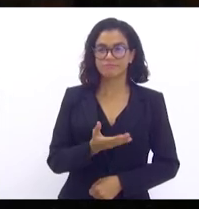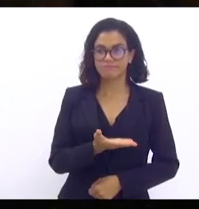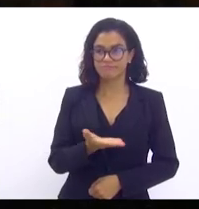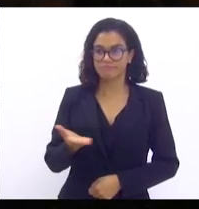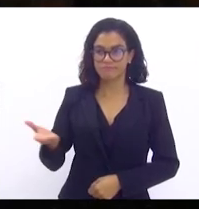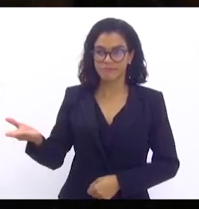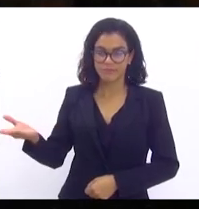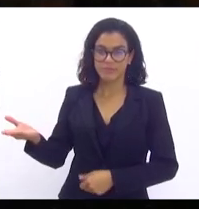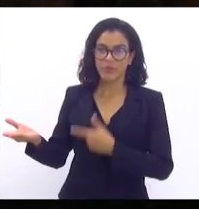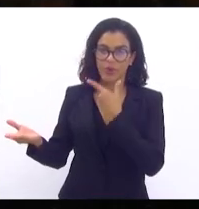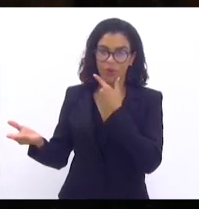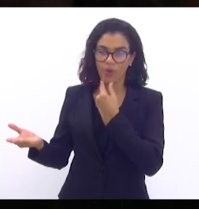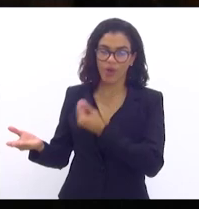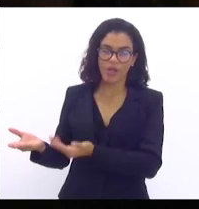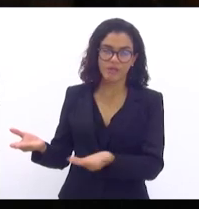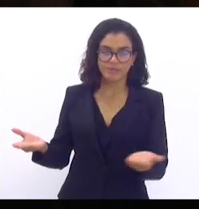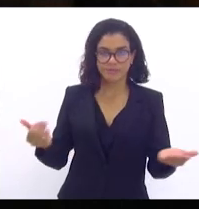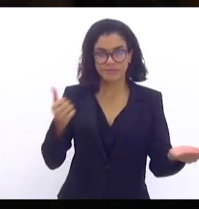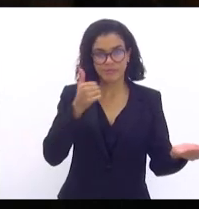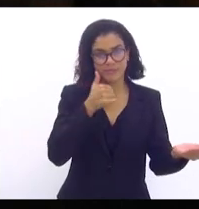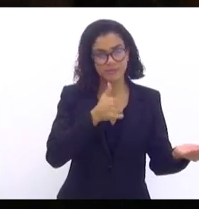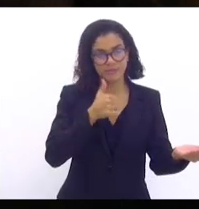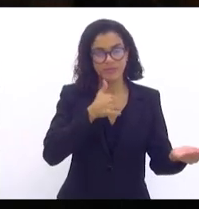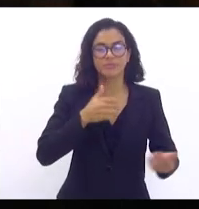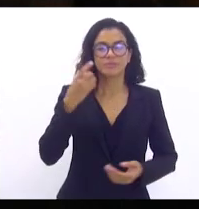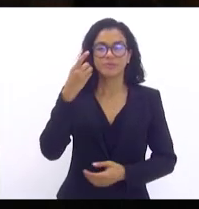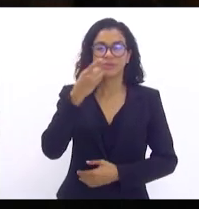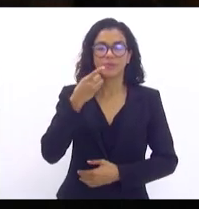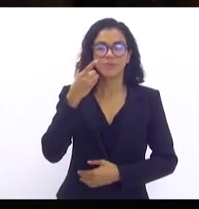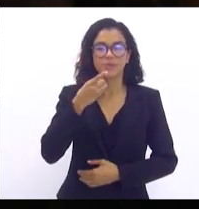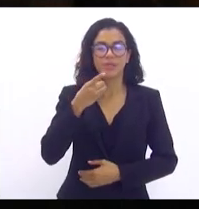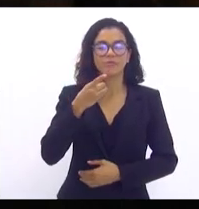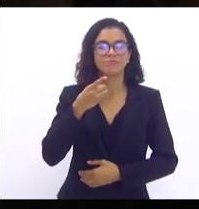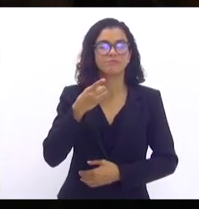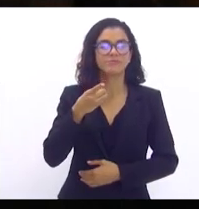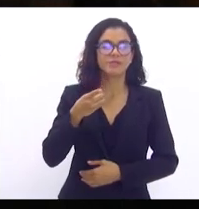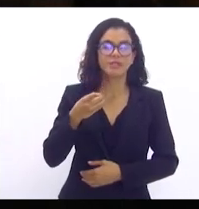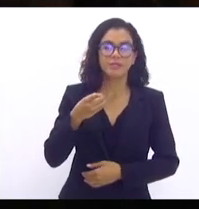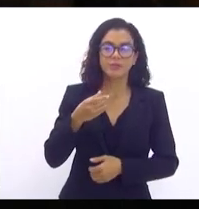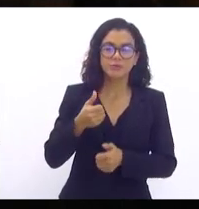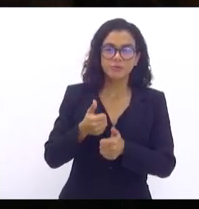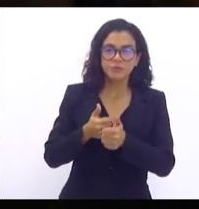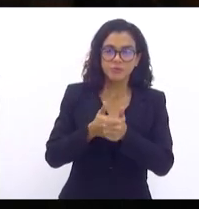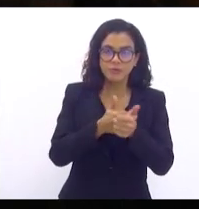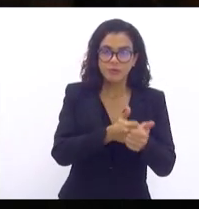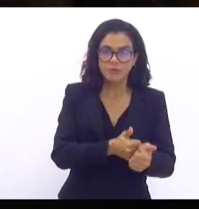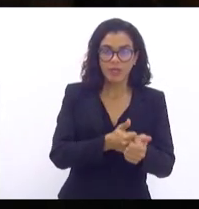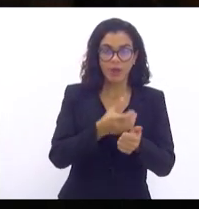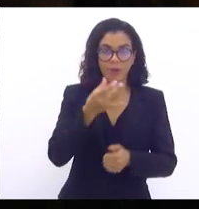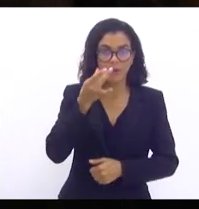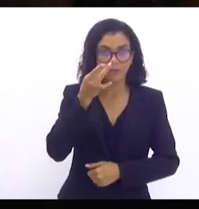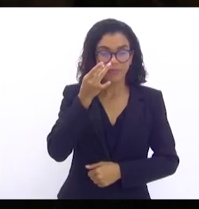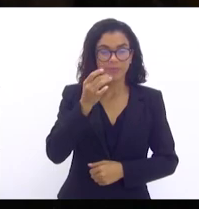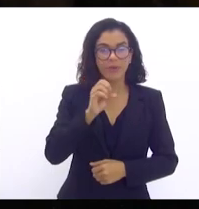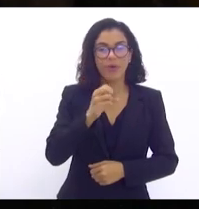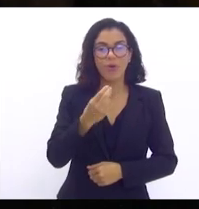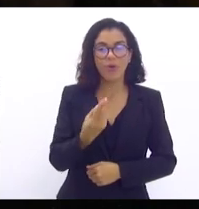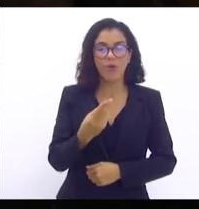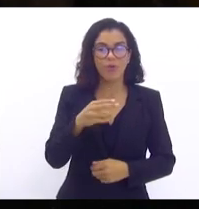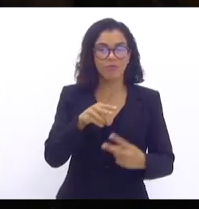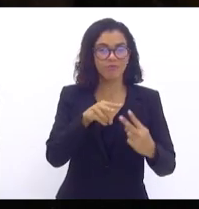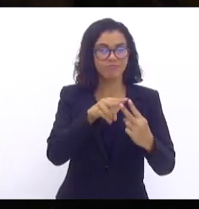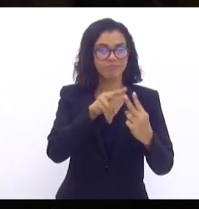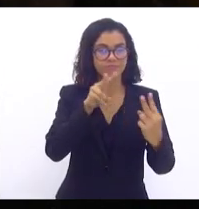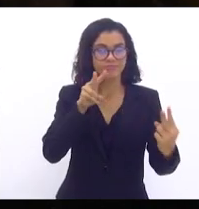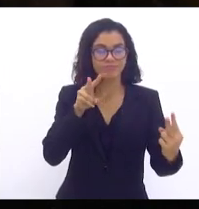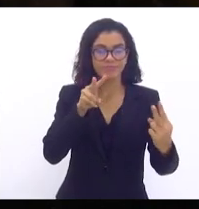senhoras e senhores deputados que nos acompanham de forma presencial ou remota,